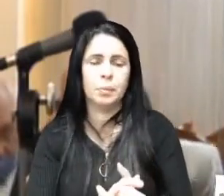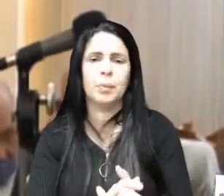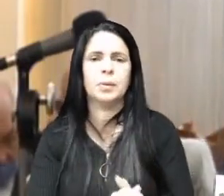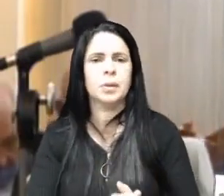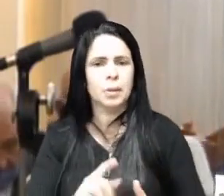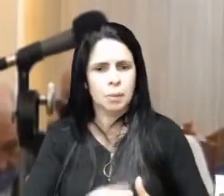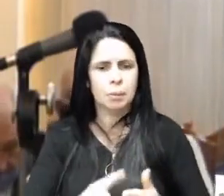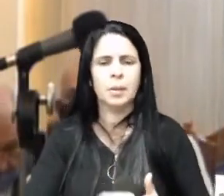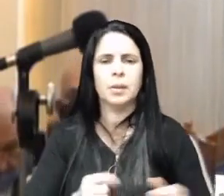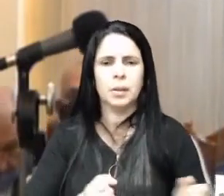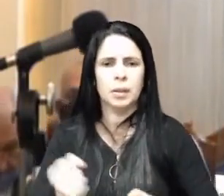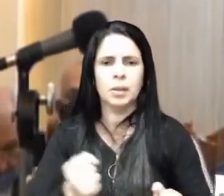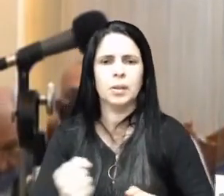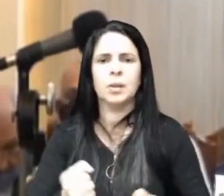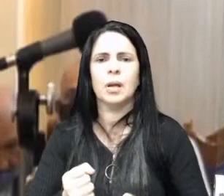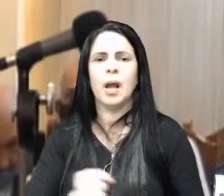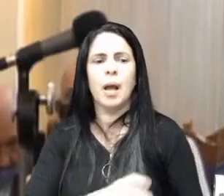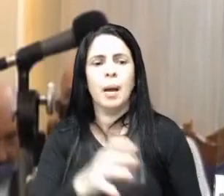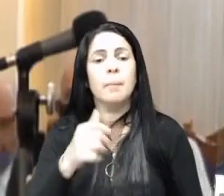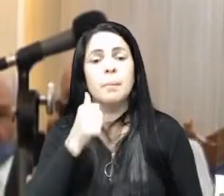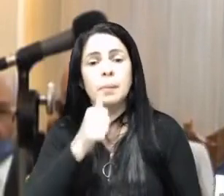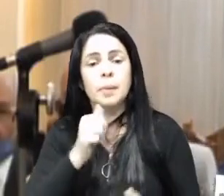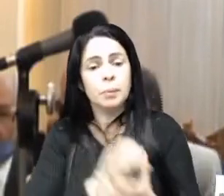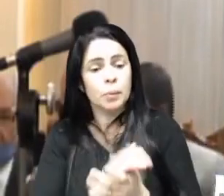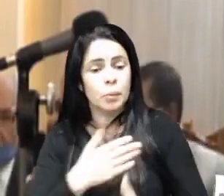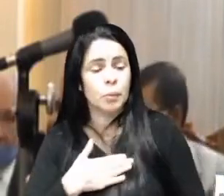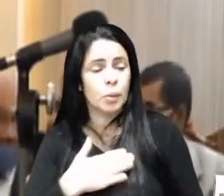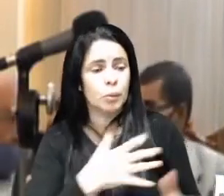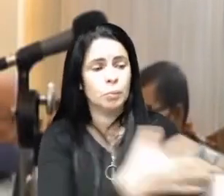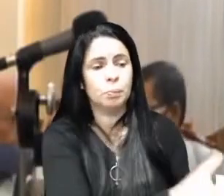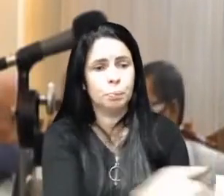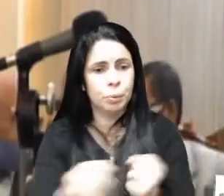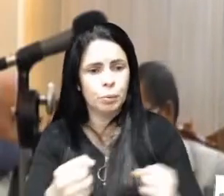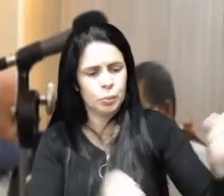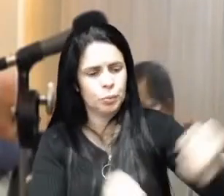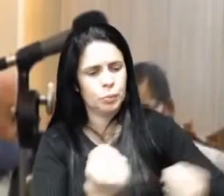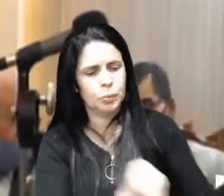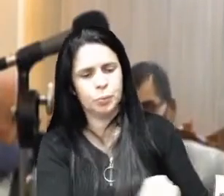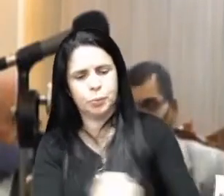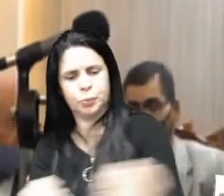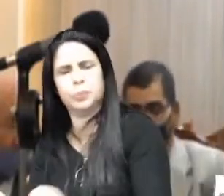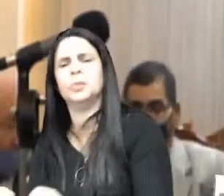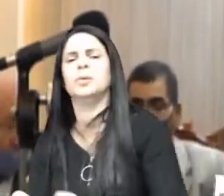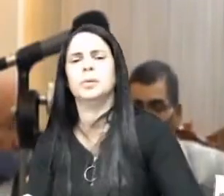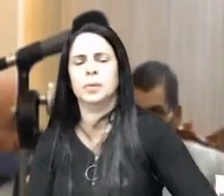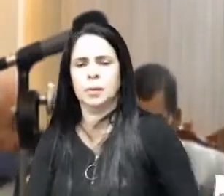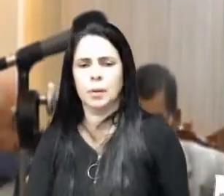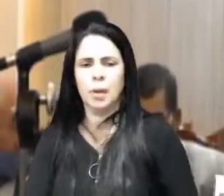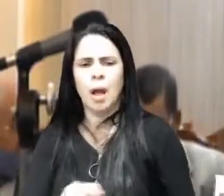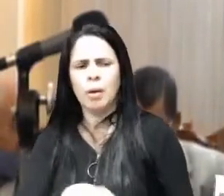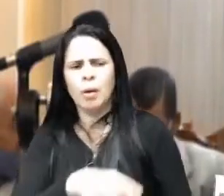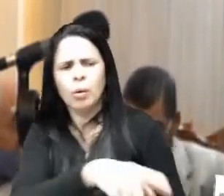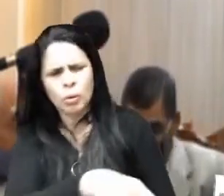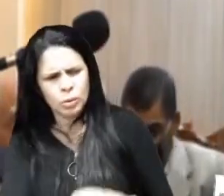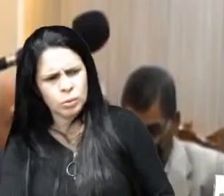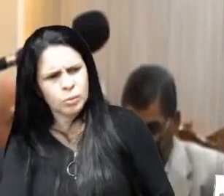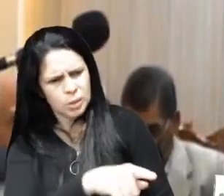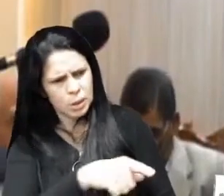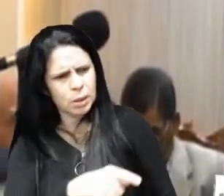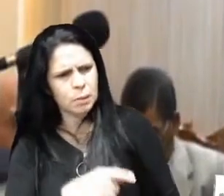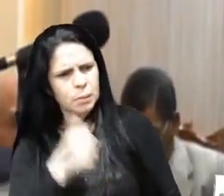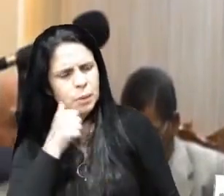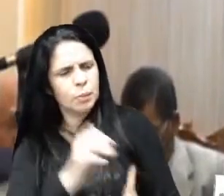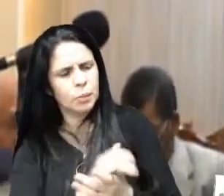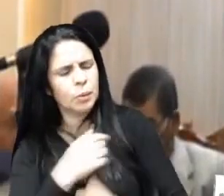no volante e voltou o volante para a pista. E só depois que ela voltou o carro, que ela disse: você está dormindo? Eu: não.